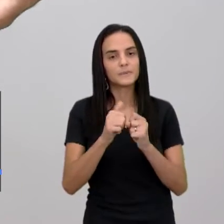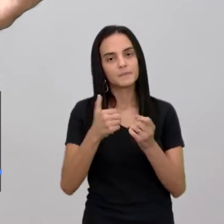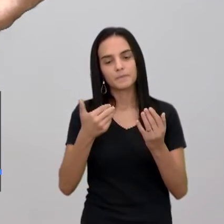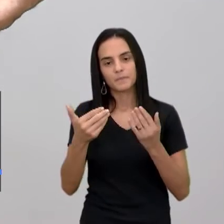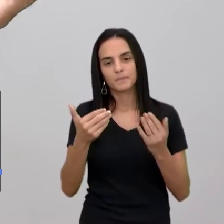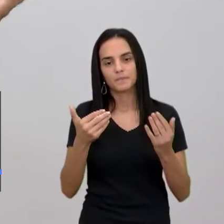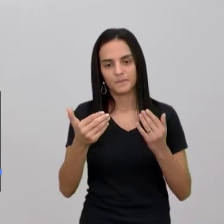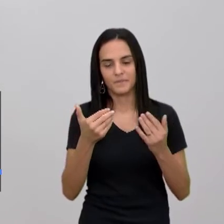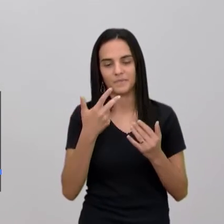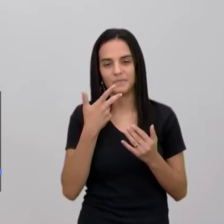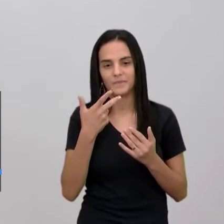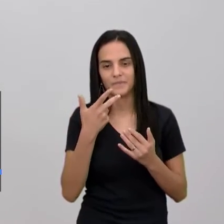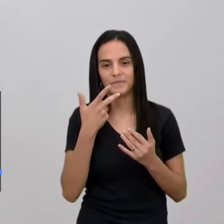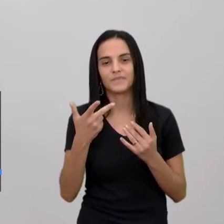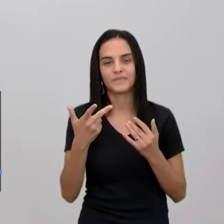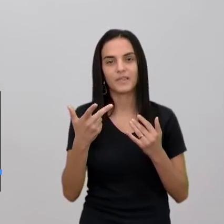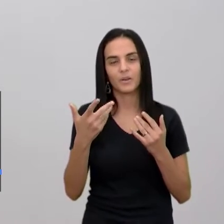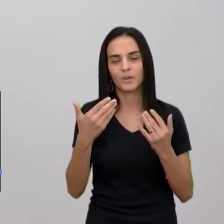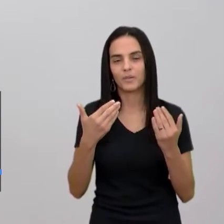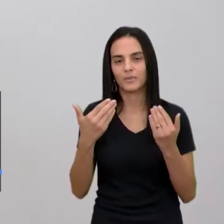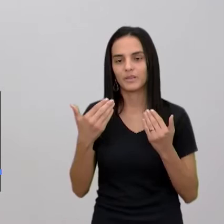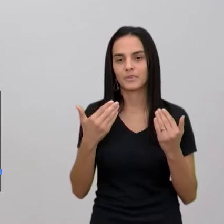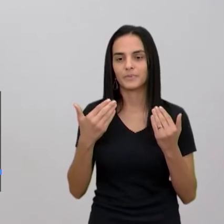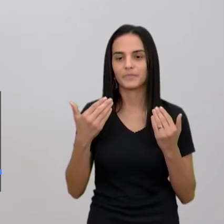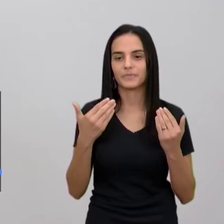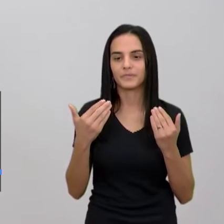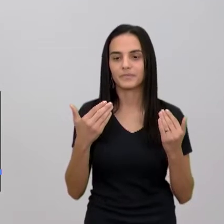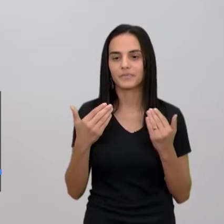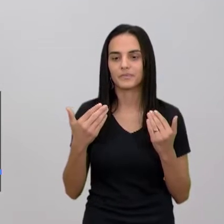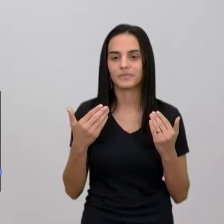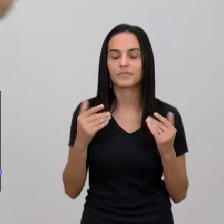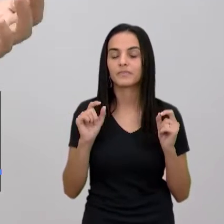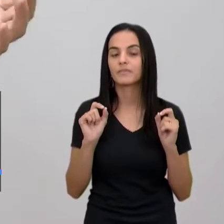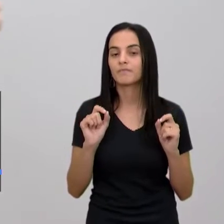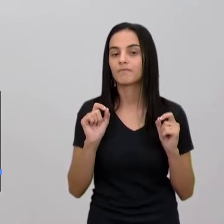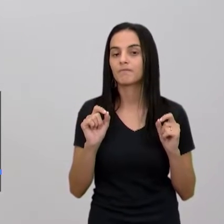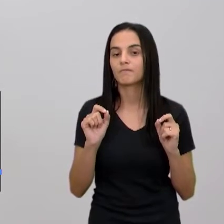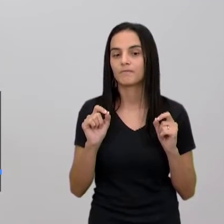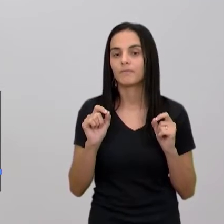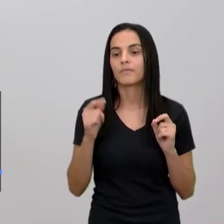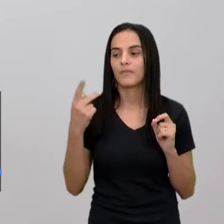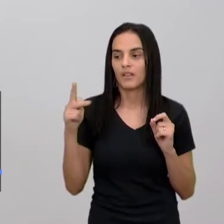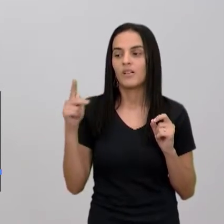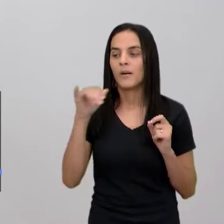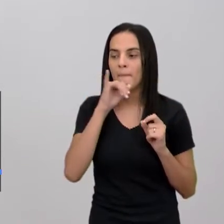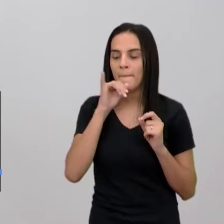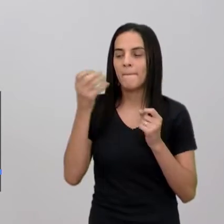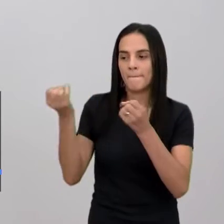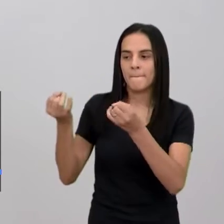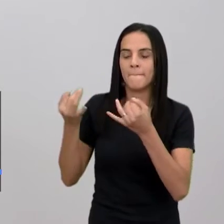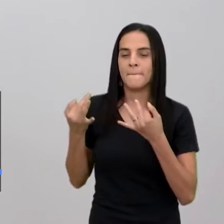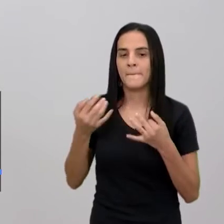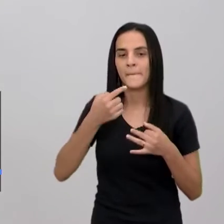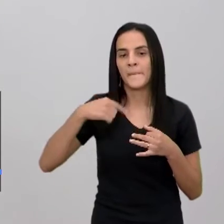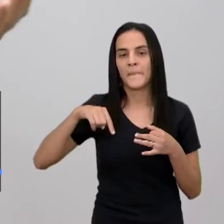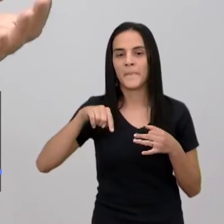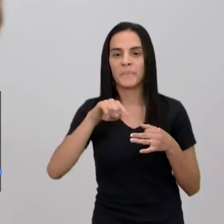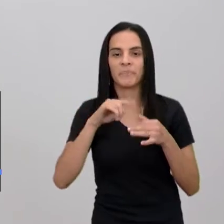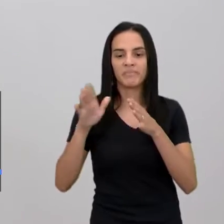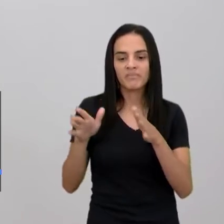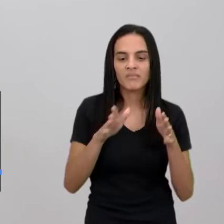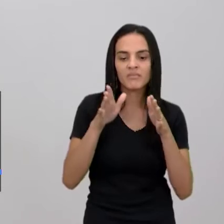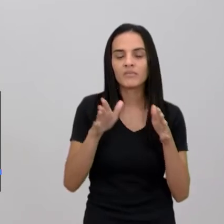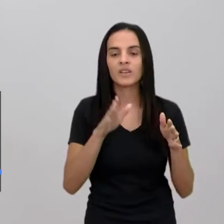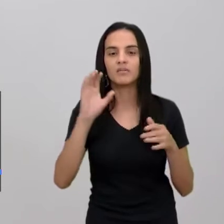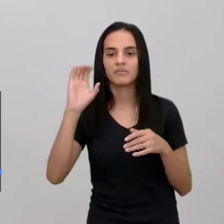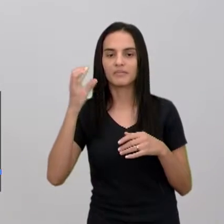falar mais fácil, uma comparação, com esse exemplo que você usou, quando a gente produz ciência. Isso também